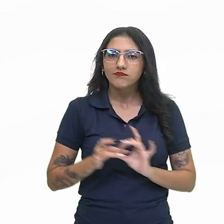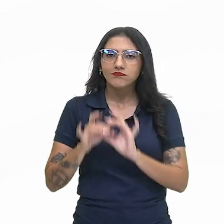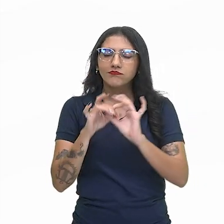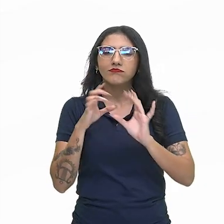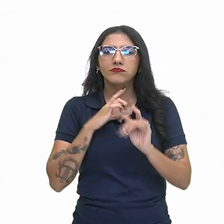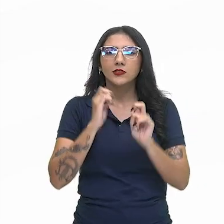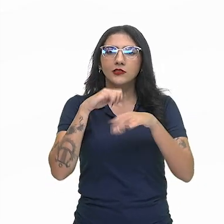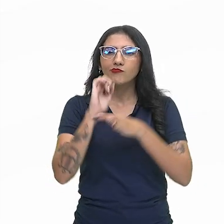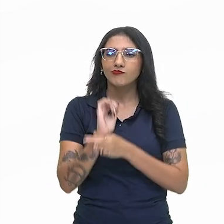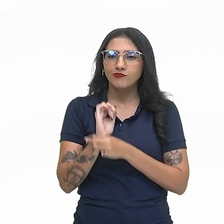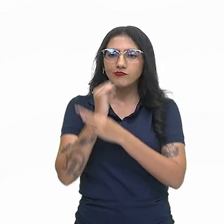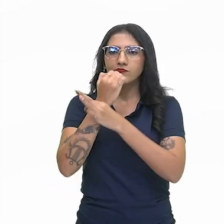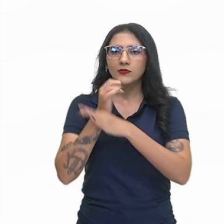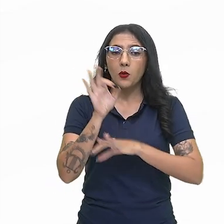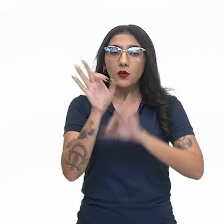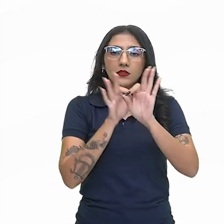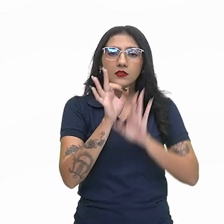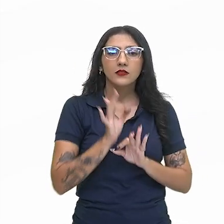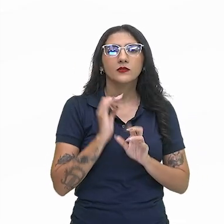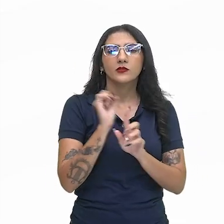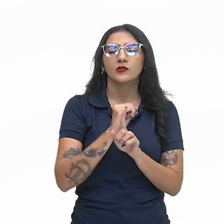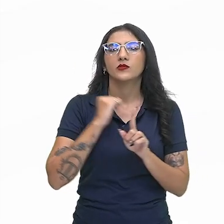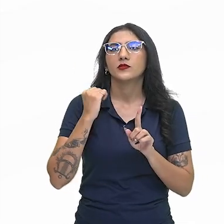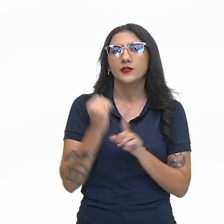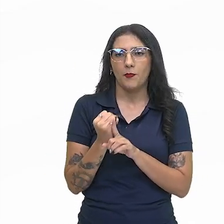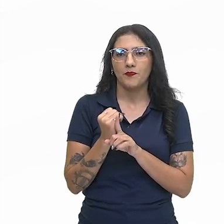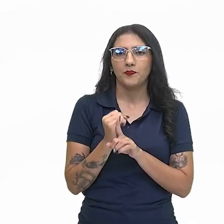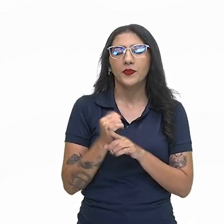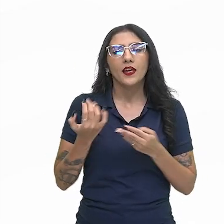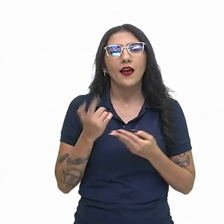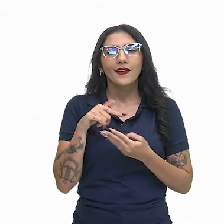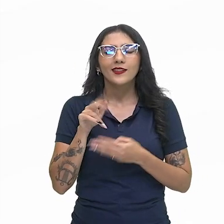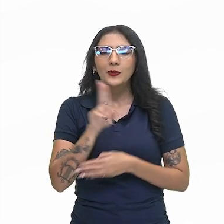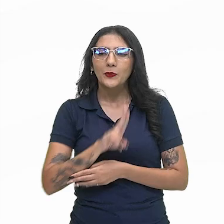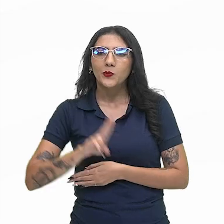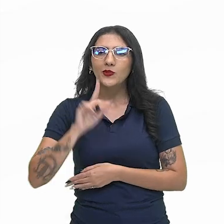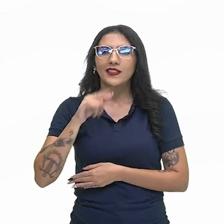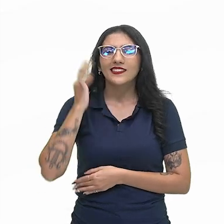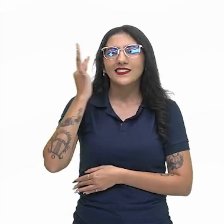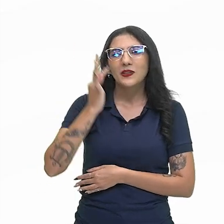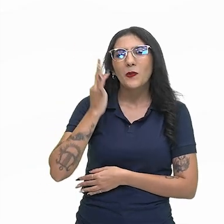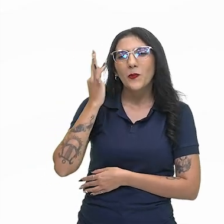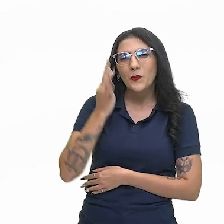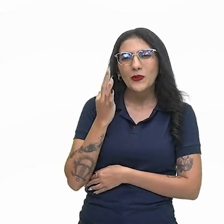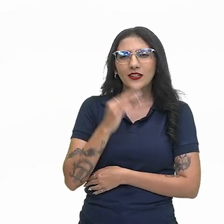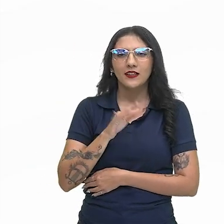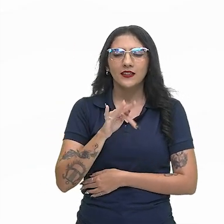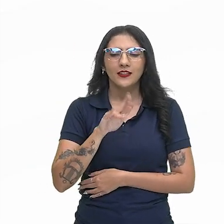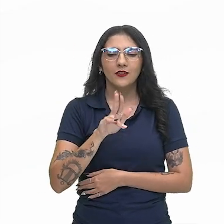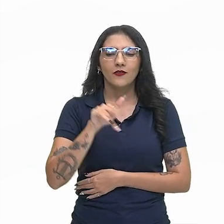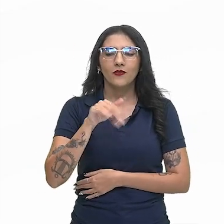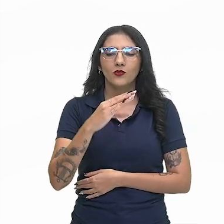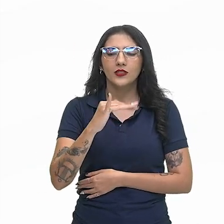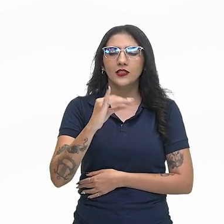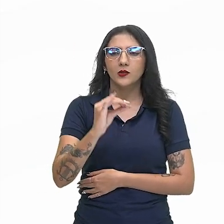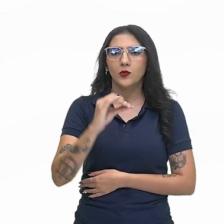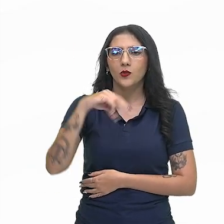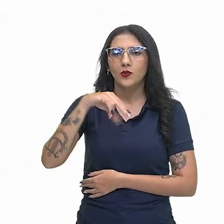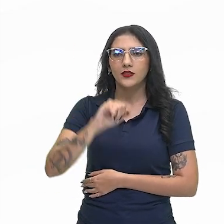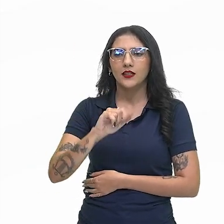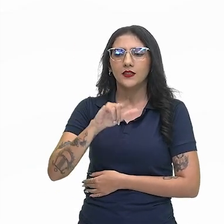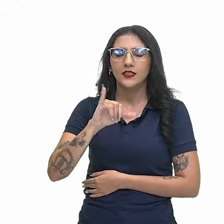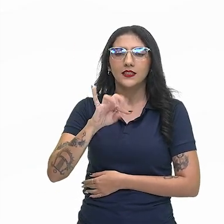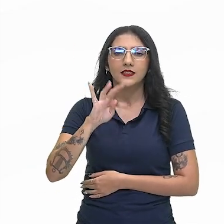garantir a ordem social, daí sua teoria ser conhecida como funcionalista ou